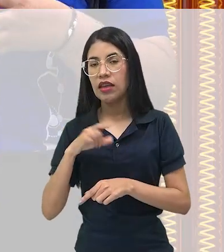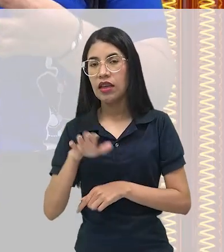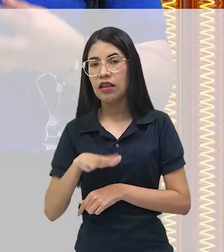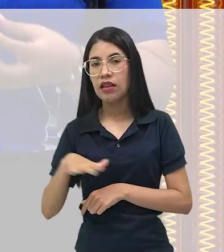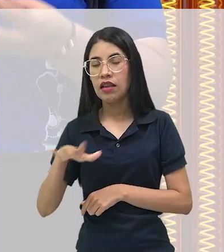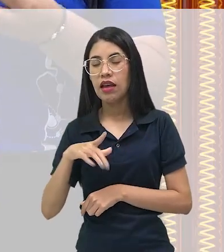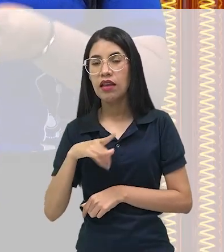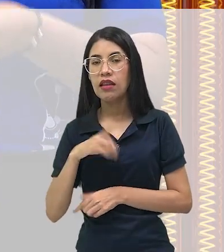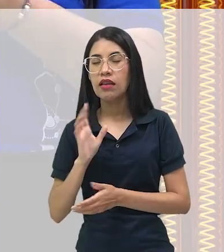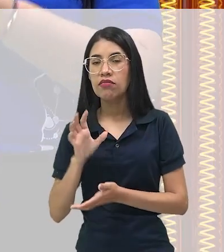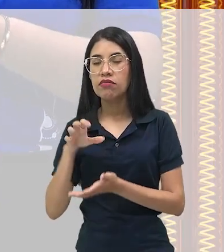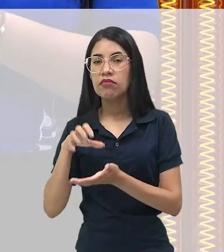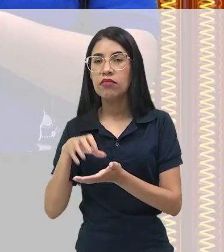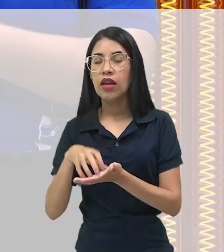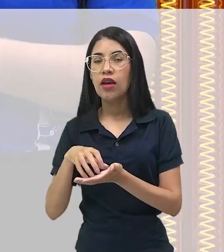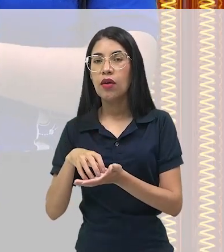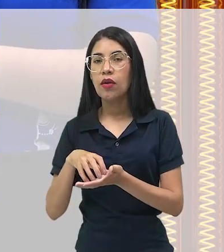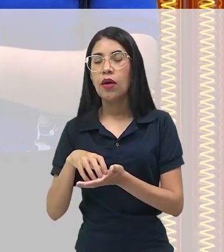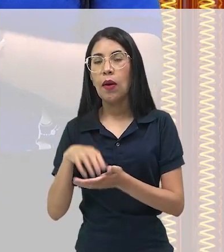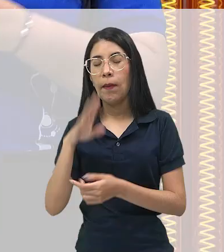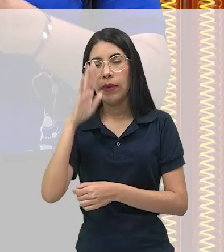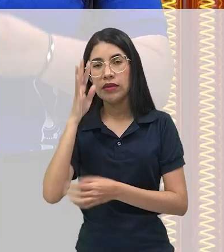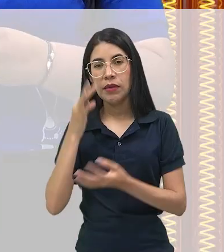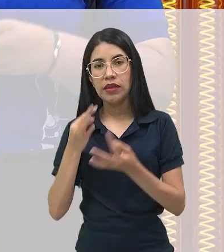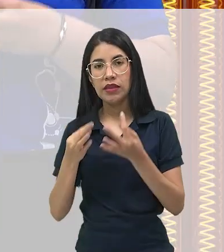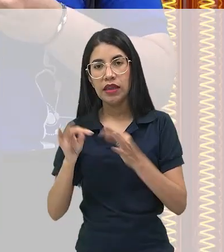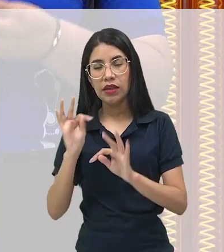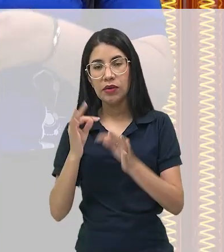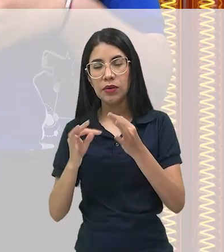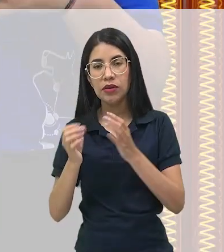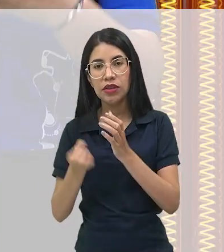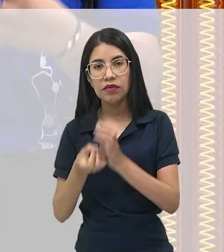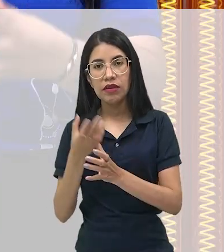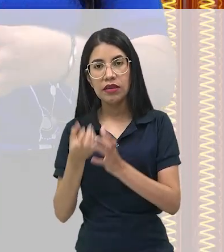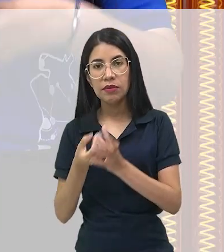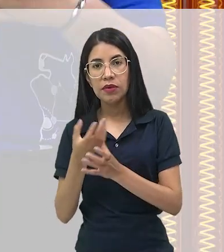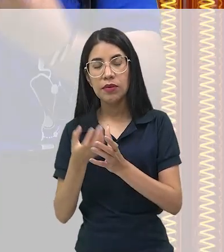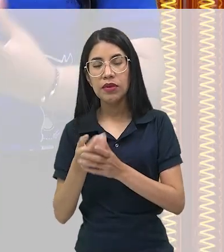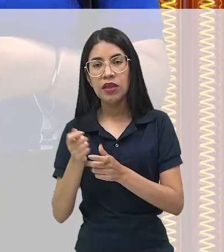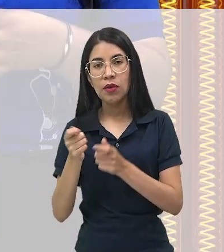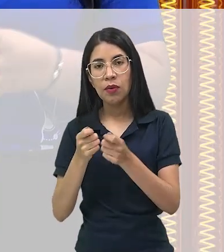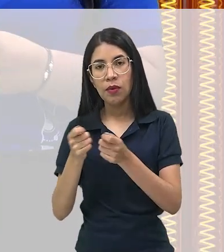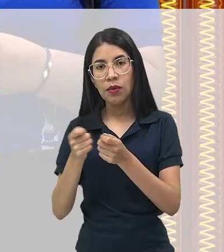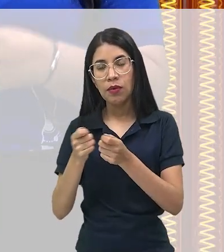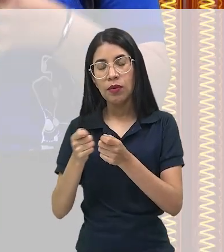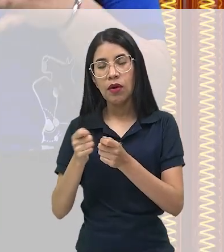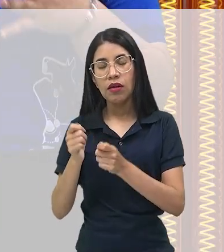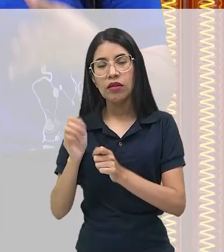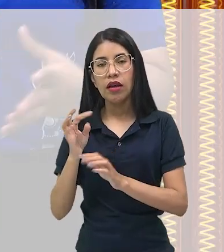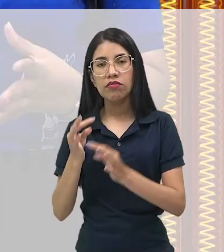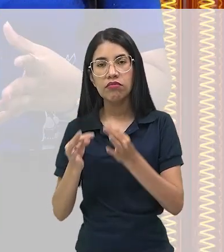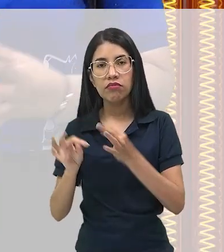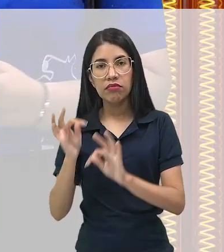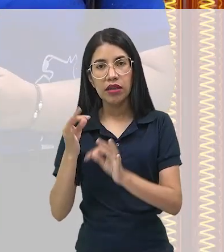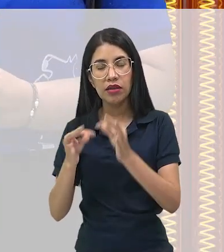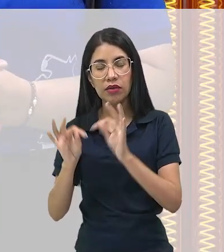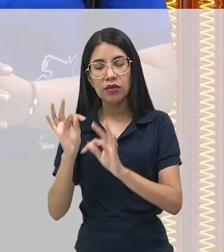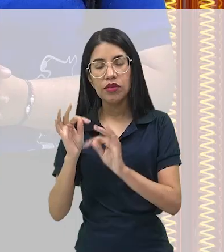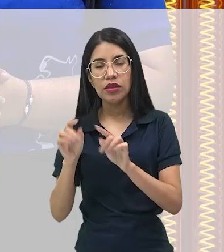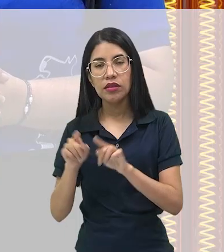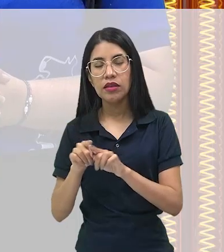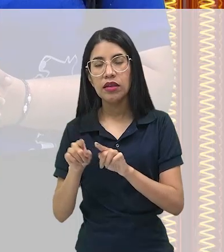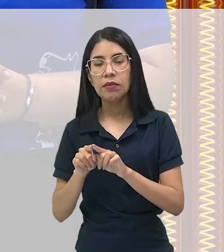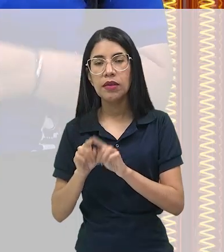estar os principais centros tecnológicos, né? A produção de dominação tecnológica, todo esse processo vai estar